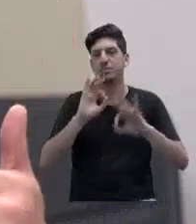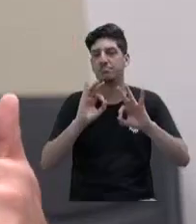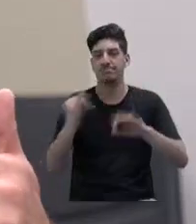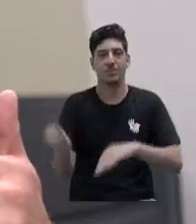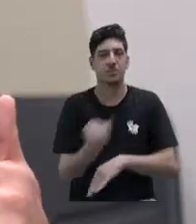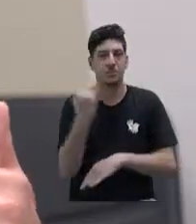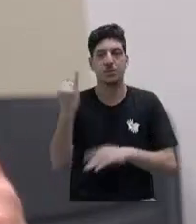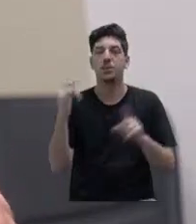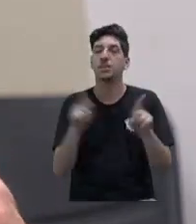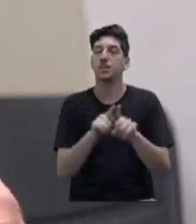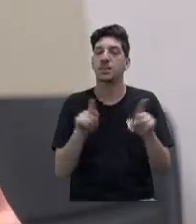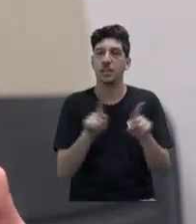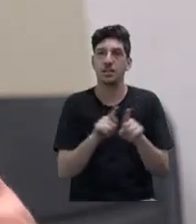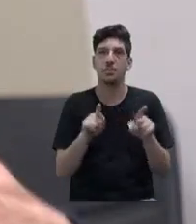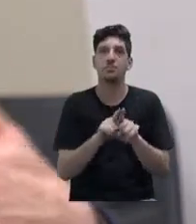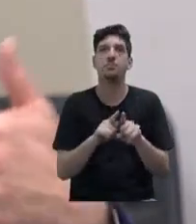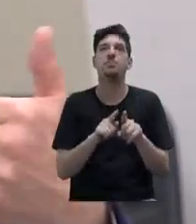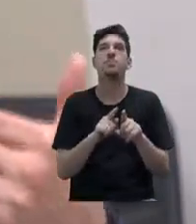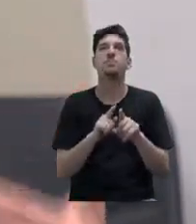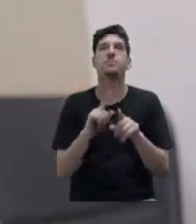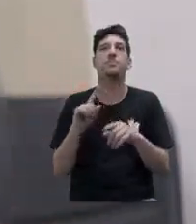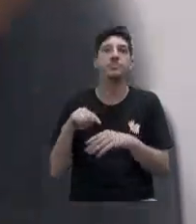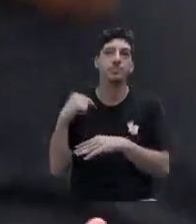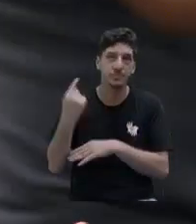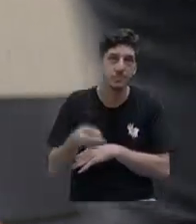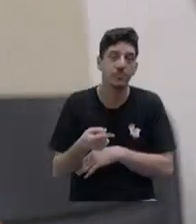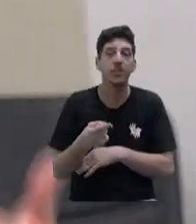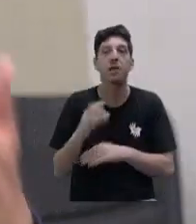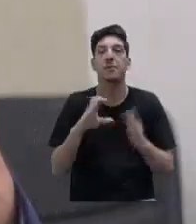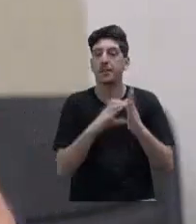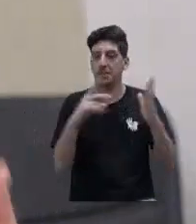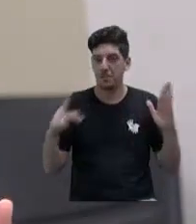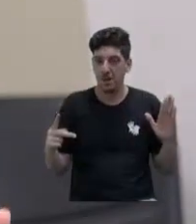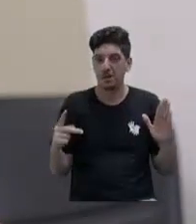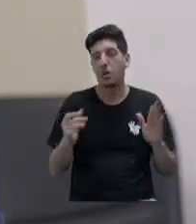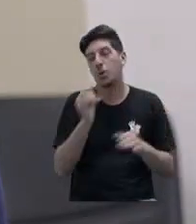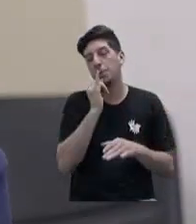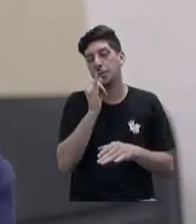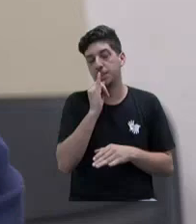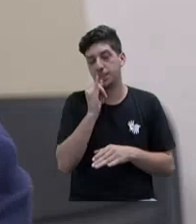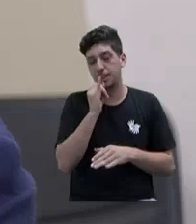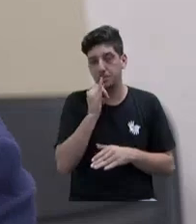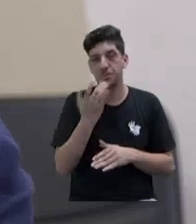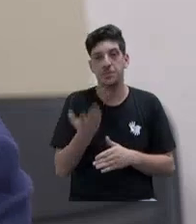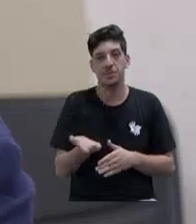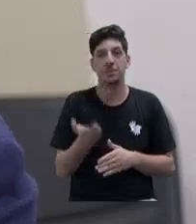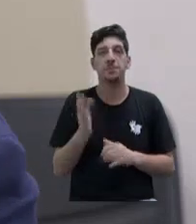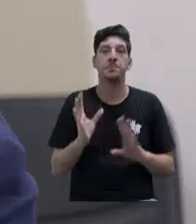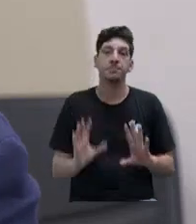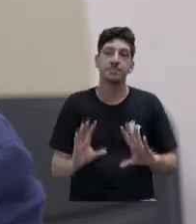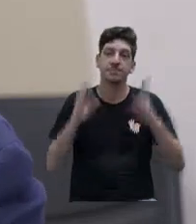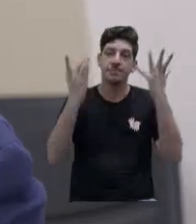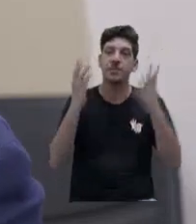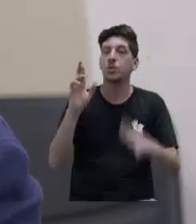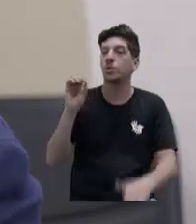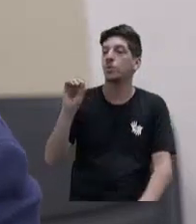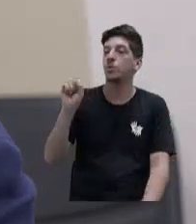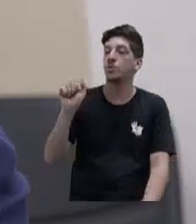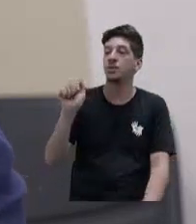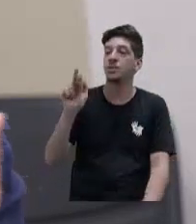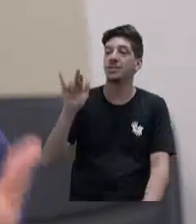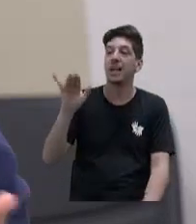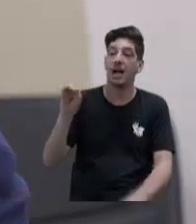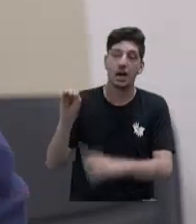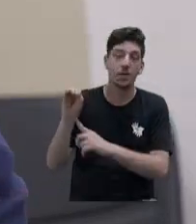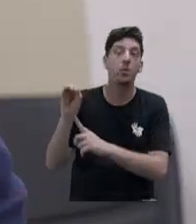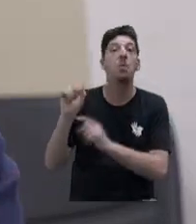a contrapartida, desculpe, e depois a prestação de contas, por exemplo, a festa do Rosário, ela mesma.